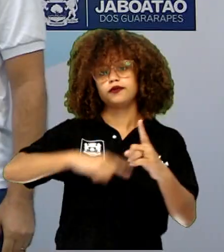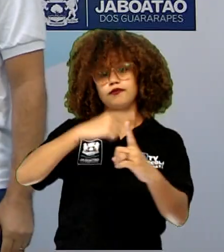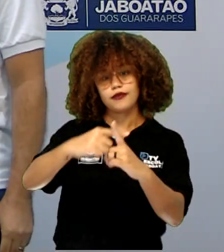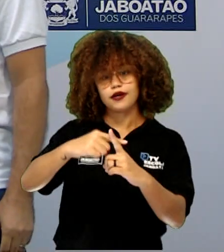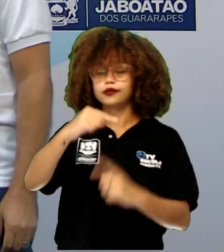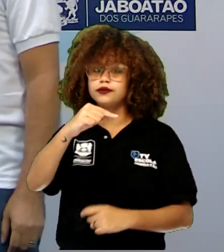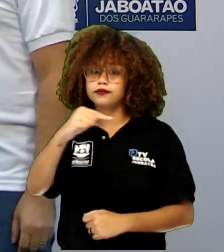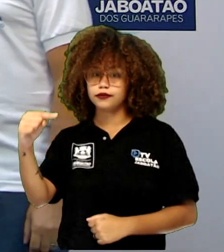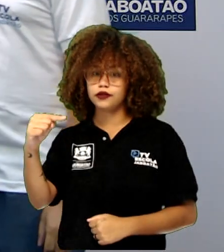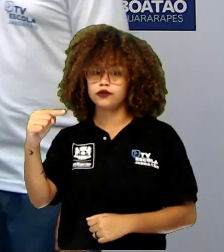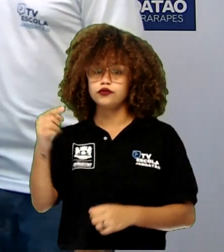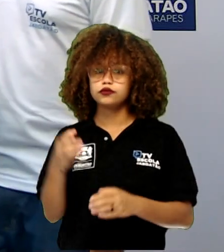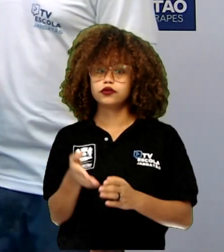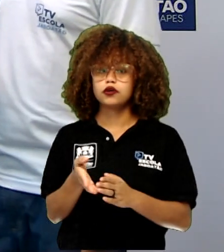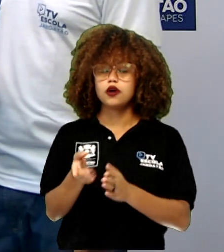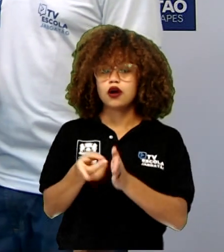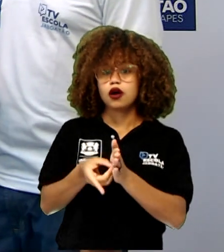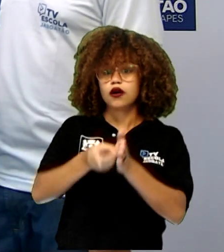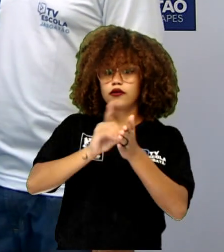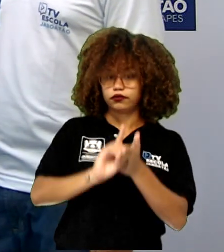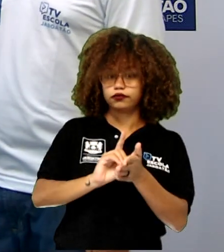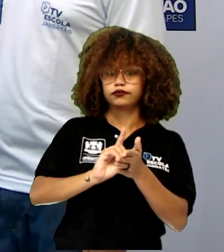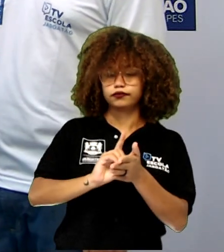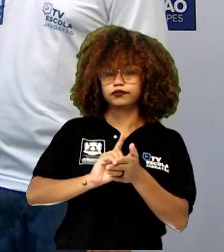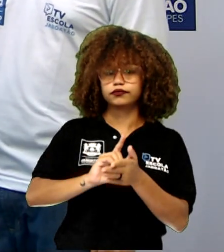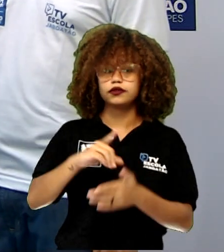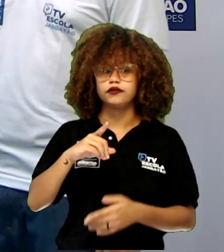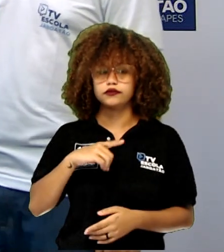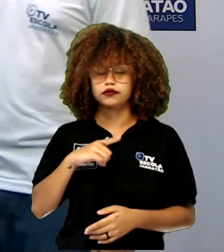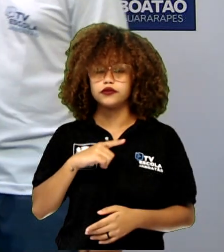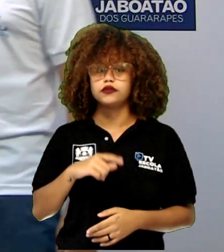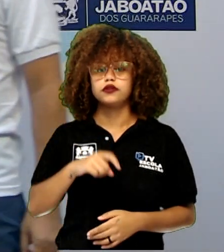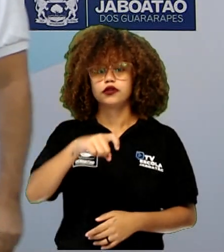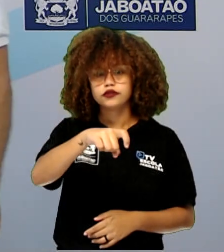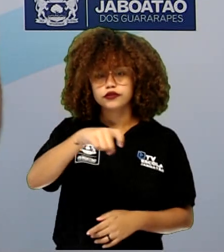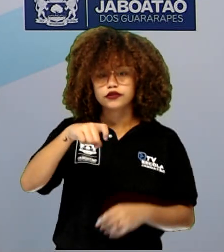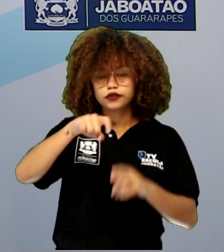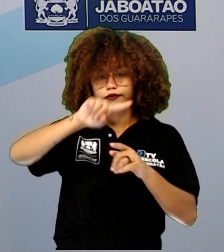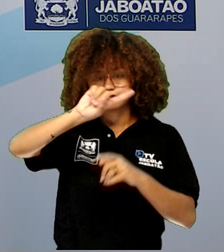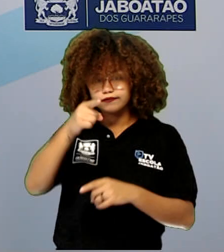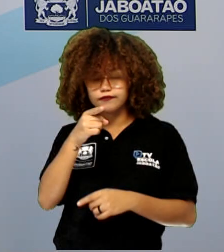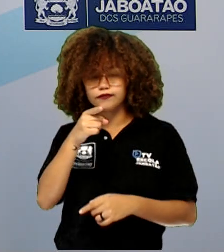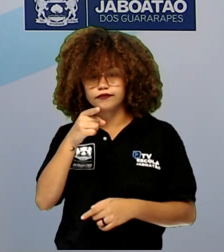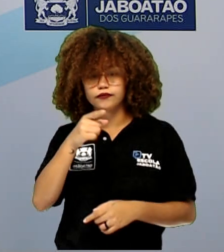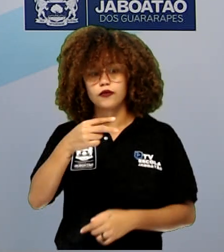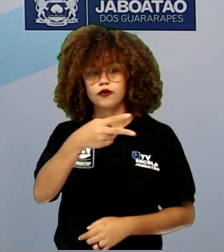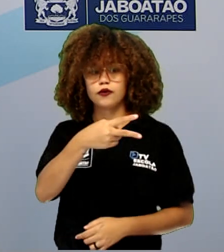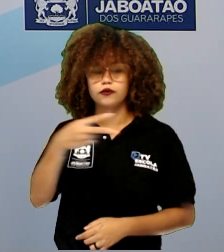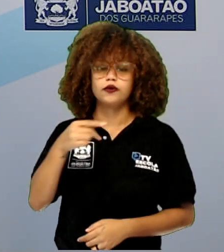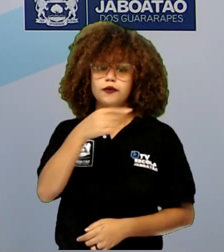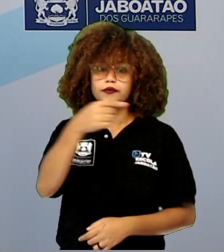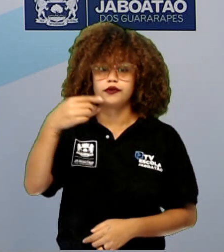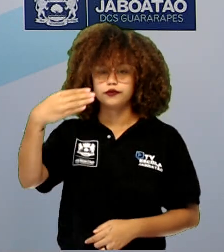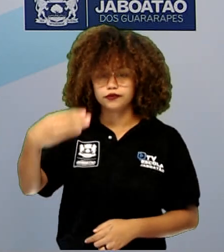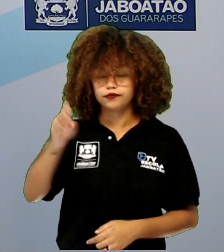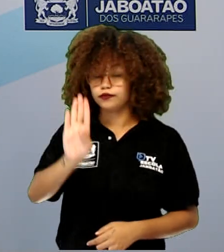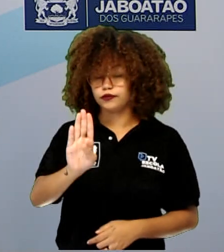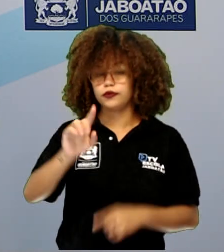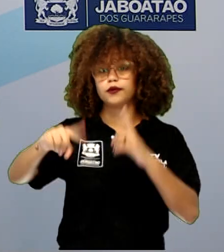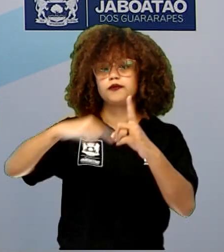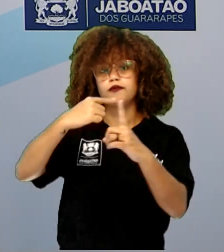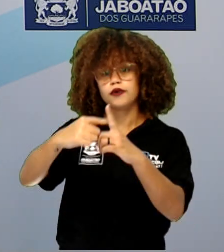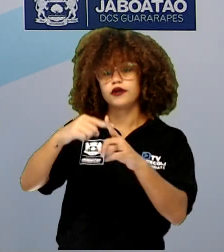e de menos aqui antes da do radical fica assim ó Shirlinha é igual a menos B +